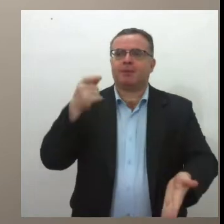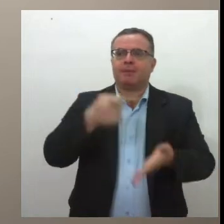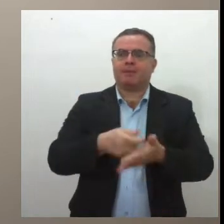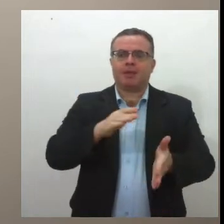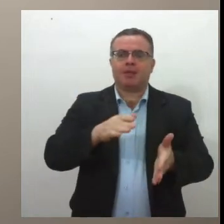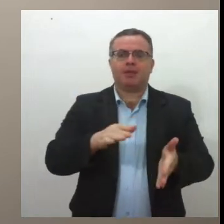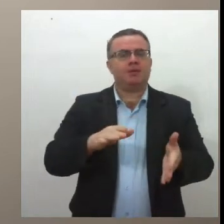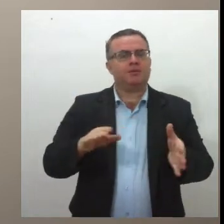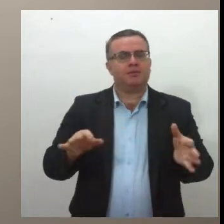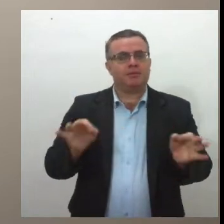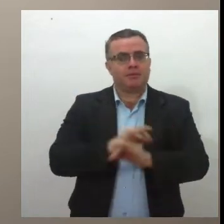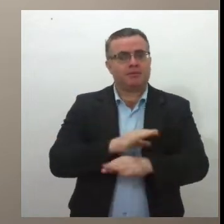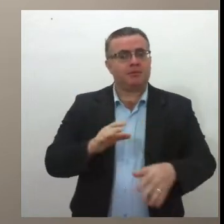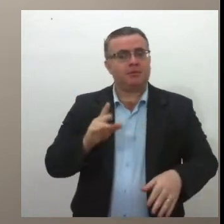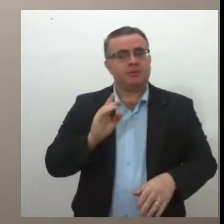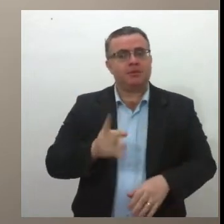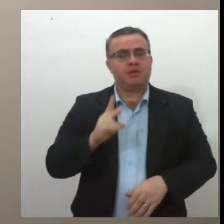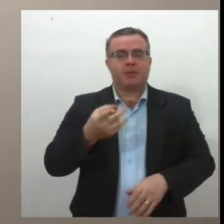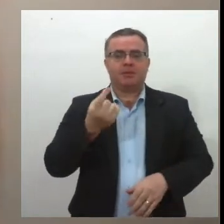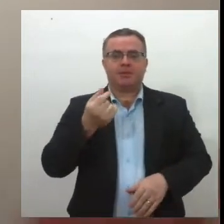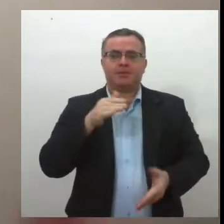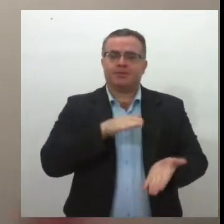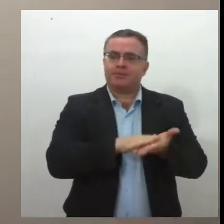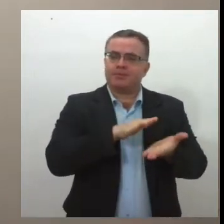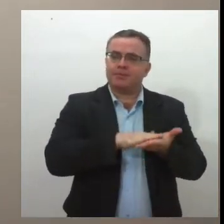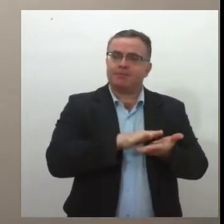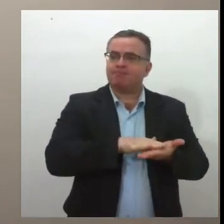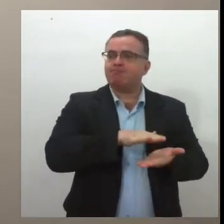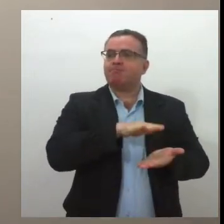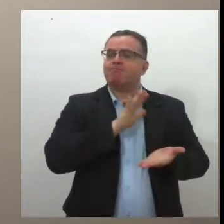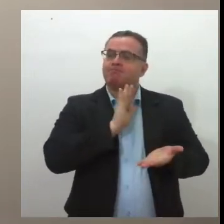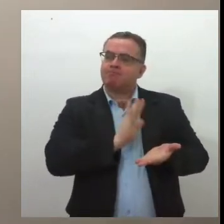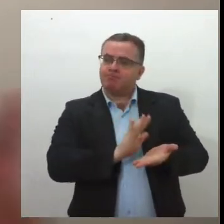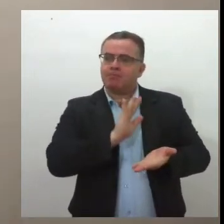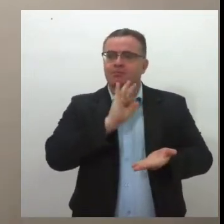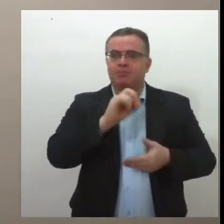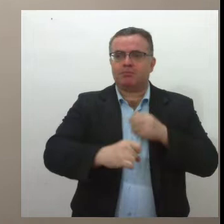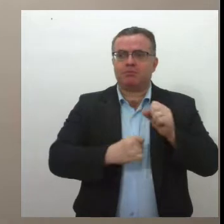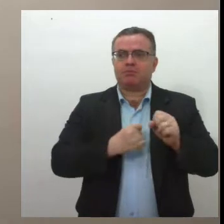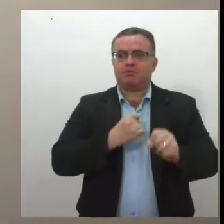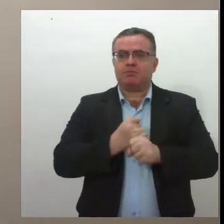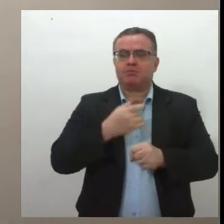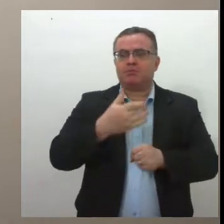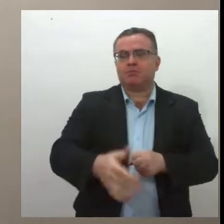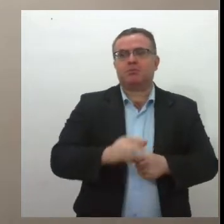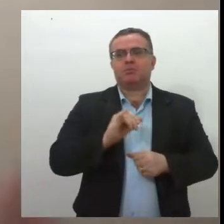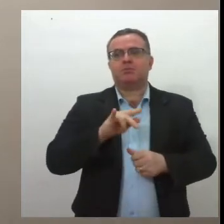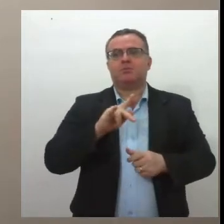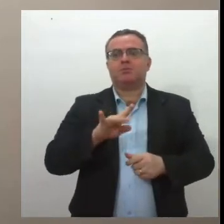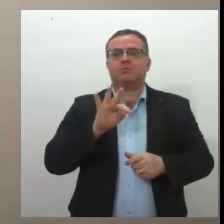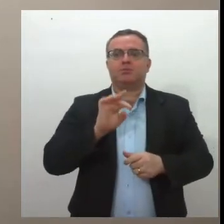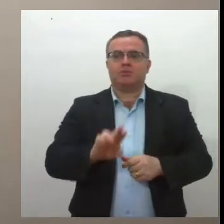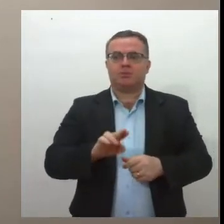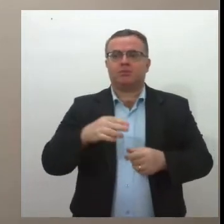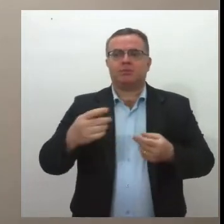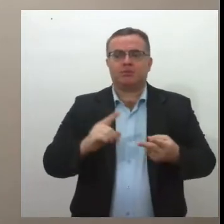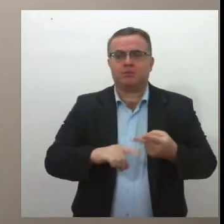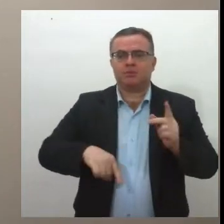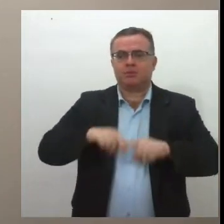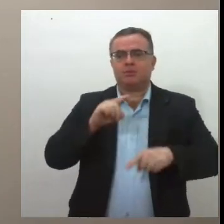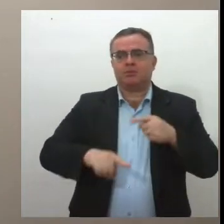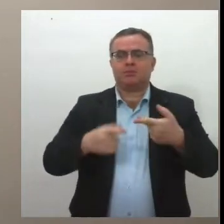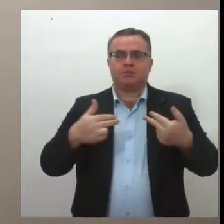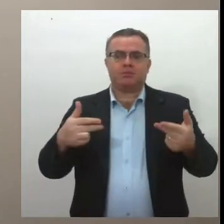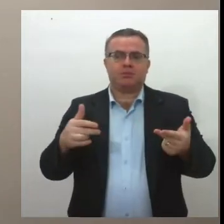bom também sempre deixar uma reserva para taxas e impostos do ano seguinte. IPTU, né? Material escolar, por